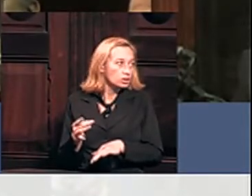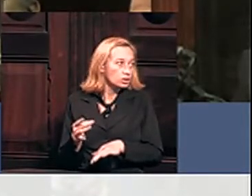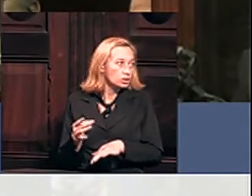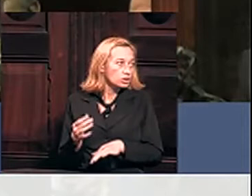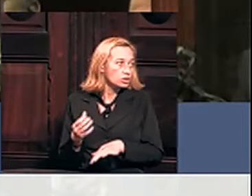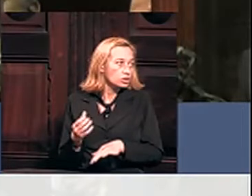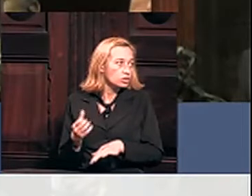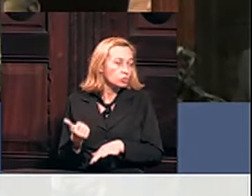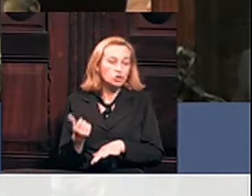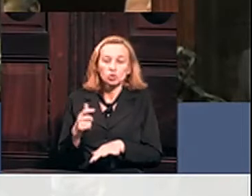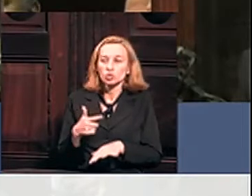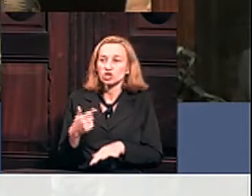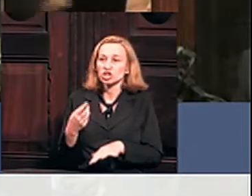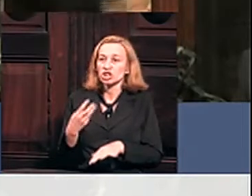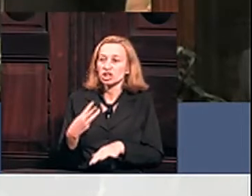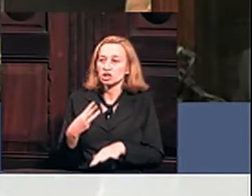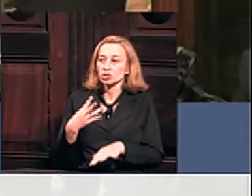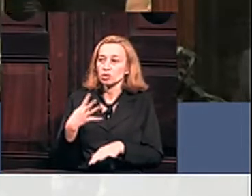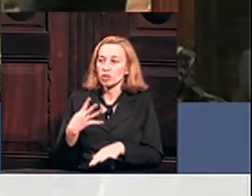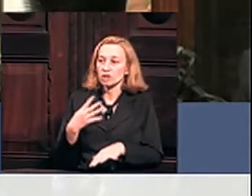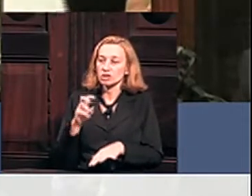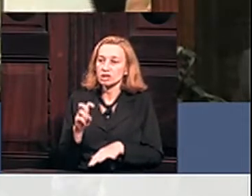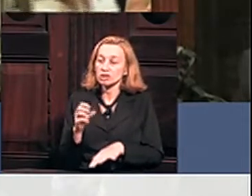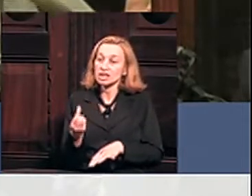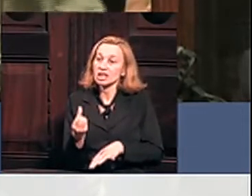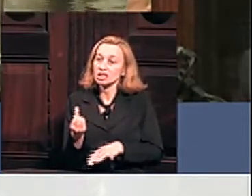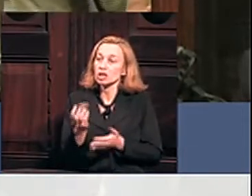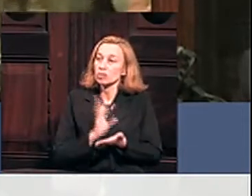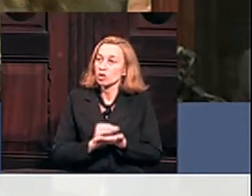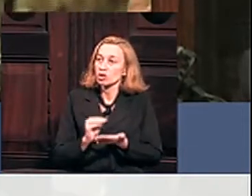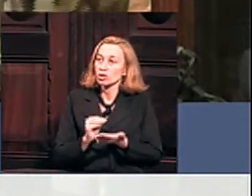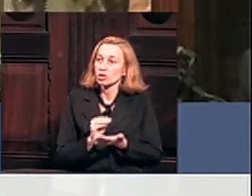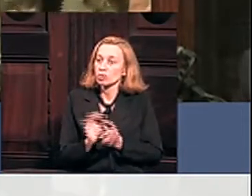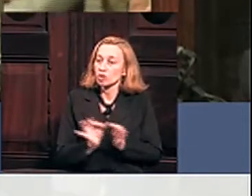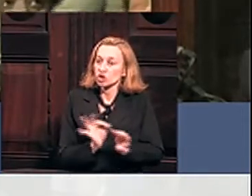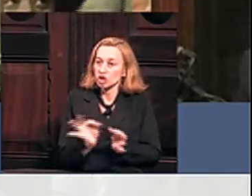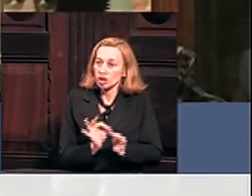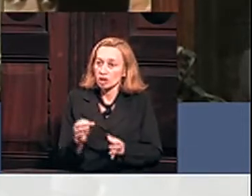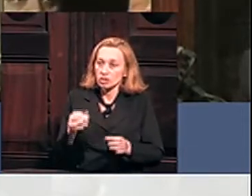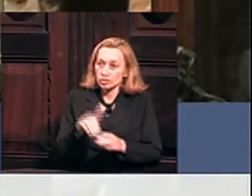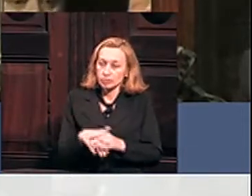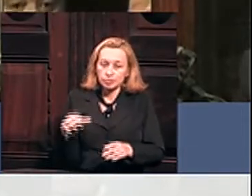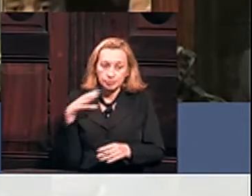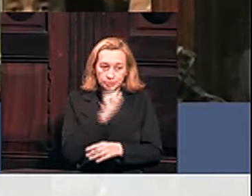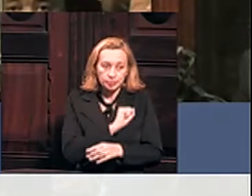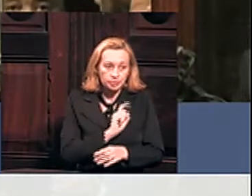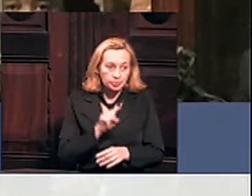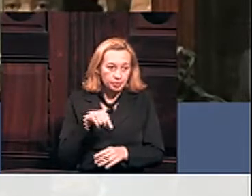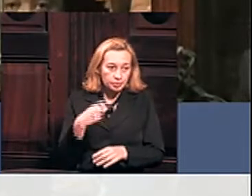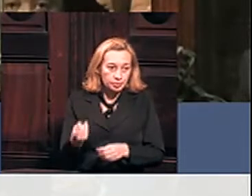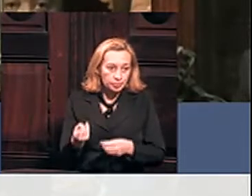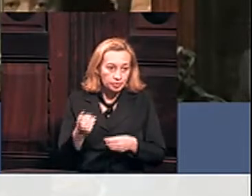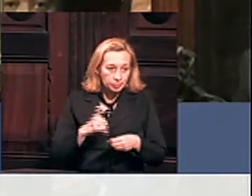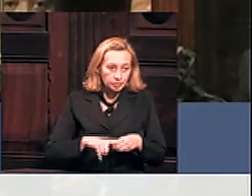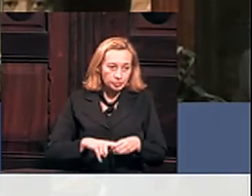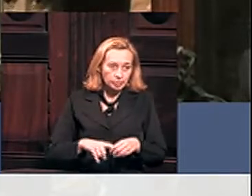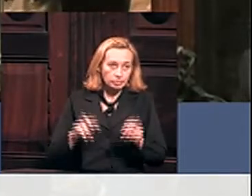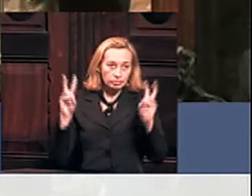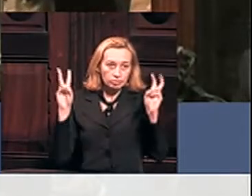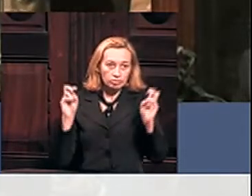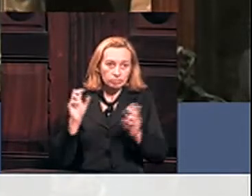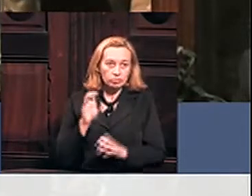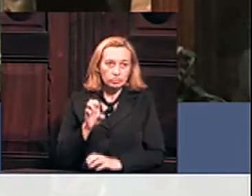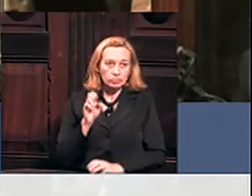seis projetos que a gente vota rapidamente e com a autorização do plenário a gente traz a matéria da UESO para a